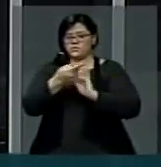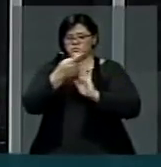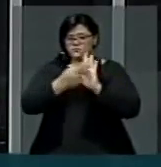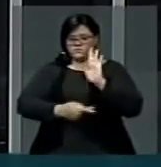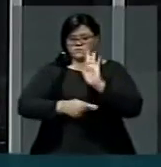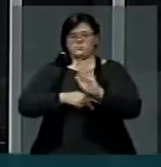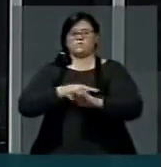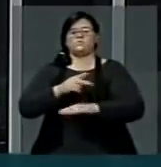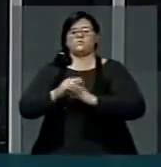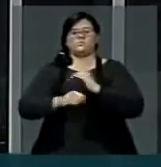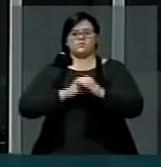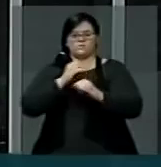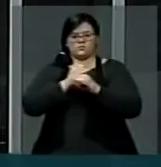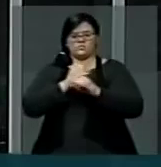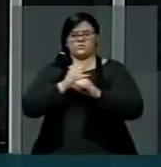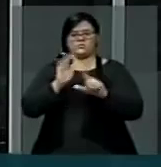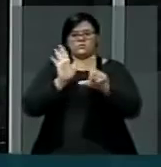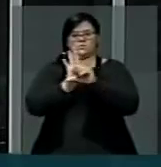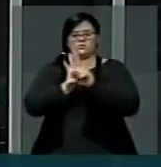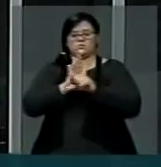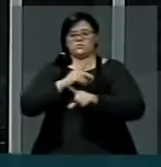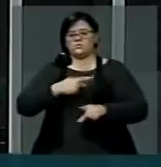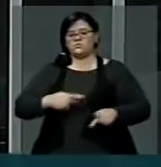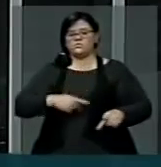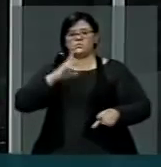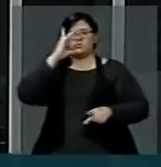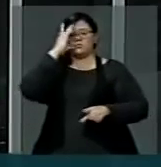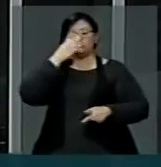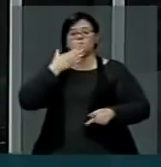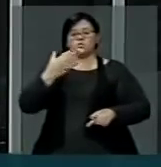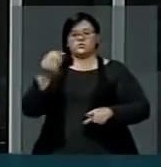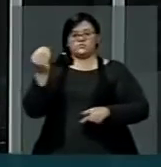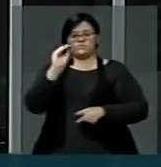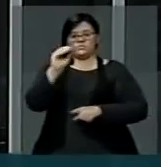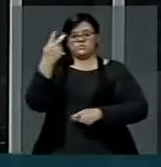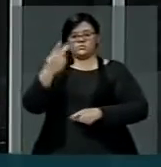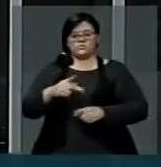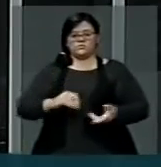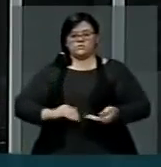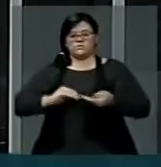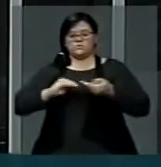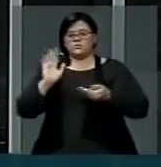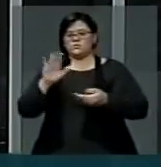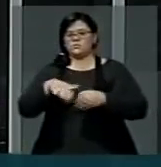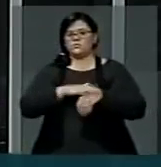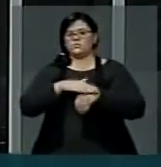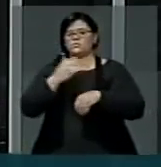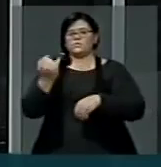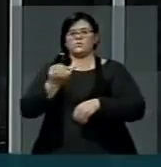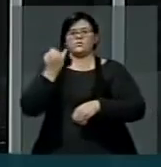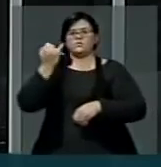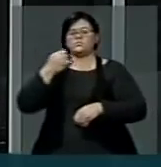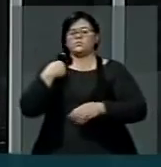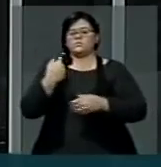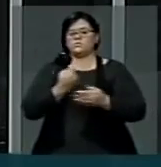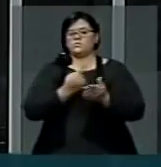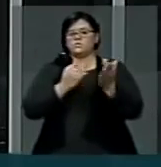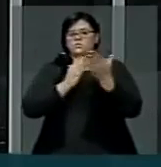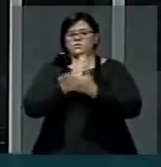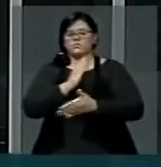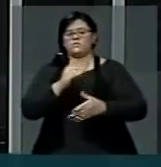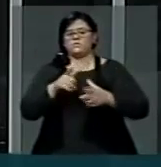presidenta encaminhou a este Congresso, é fundamental para que aprovemos a matéria,